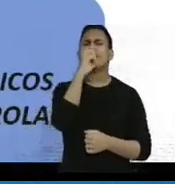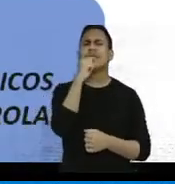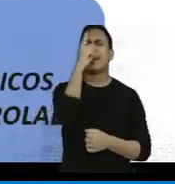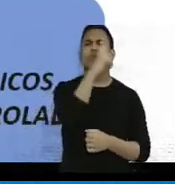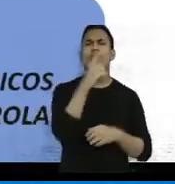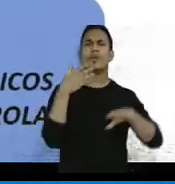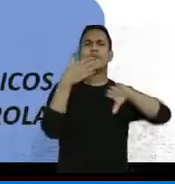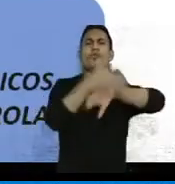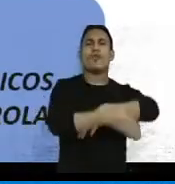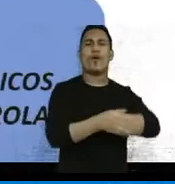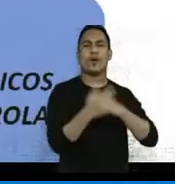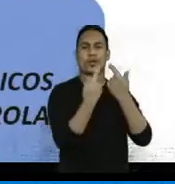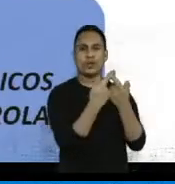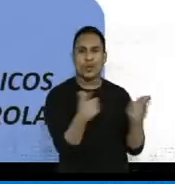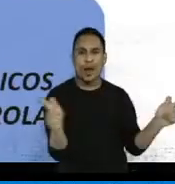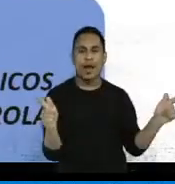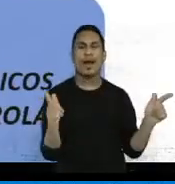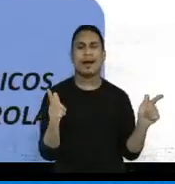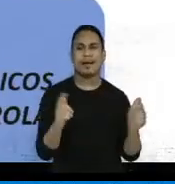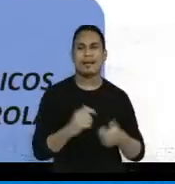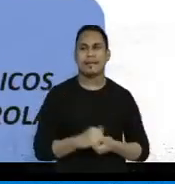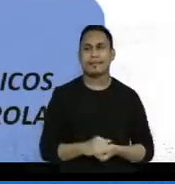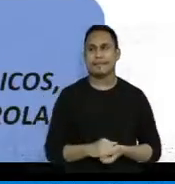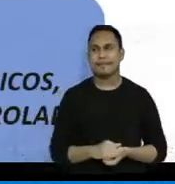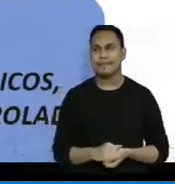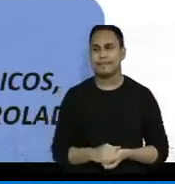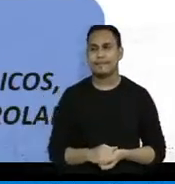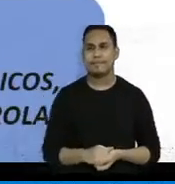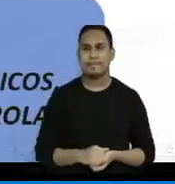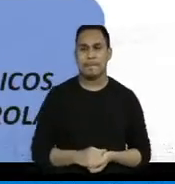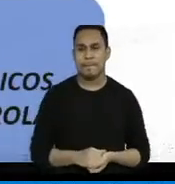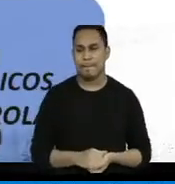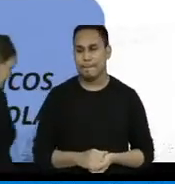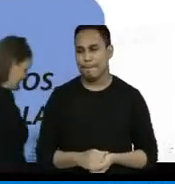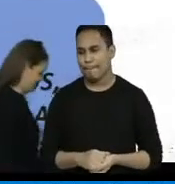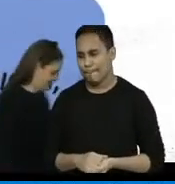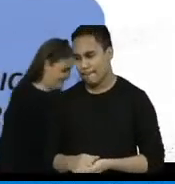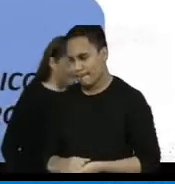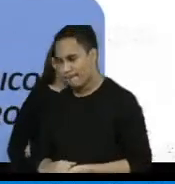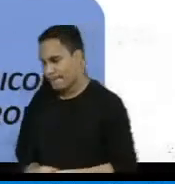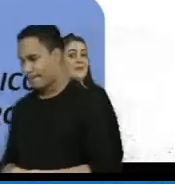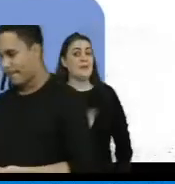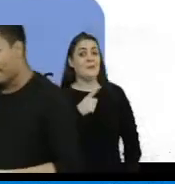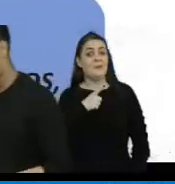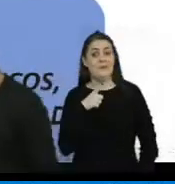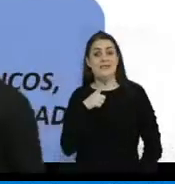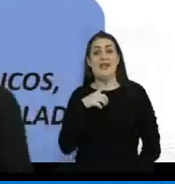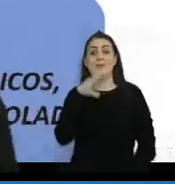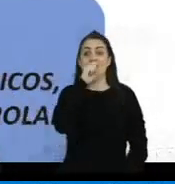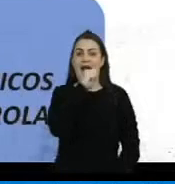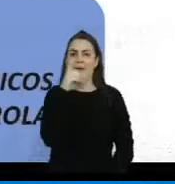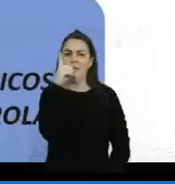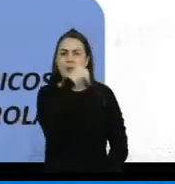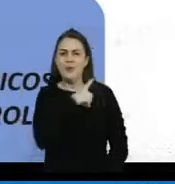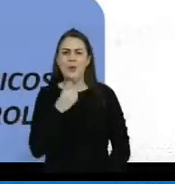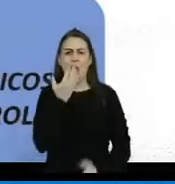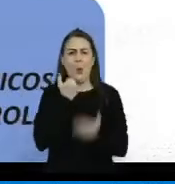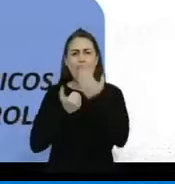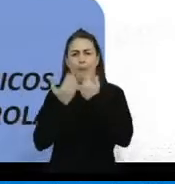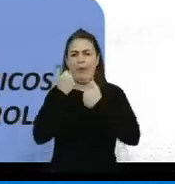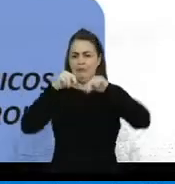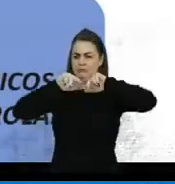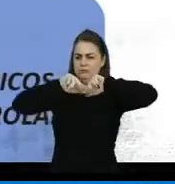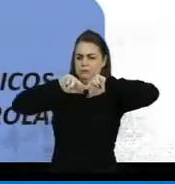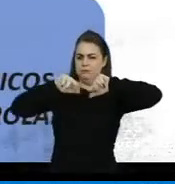farofa, comeu sobremesa, tomou refrigerante. No outro dia você não está dolorida? Nossa, eu vim, Daniele, com toda dolorida de